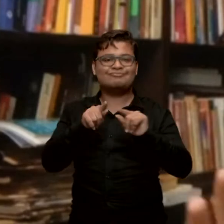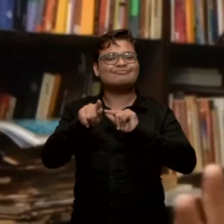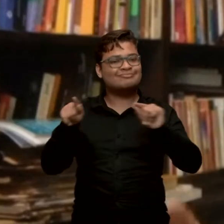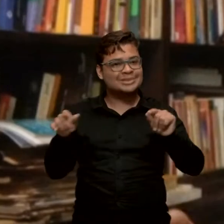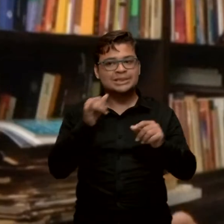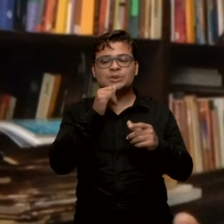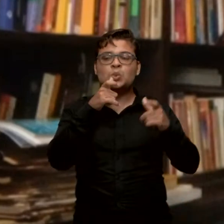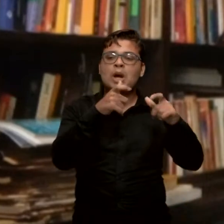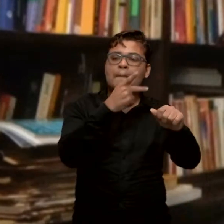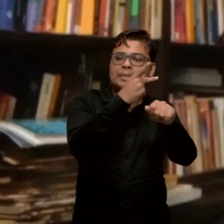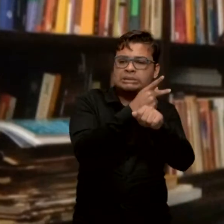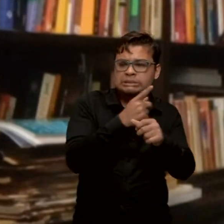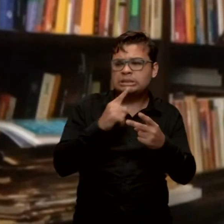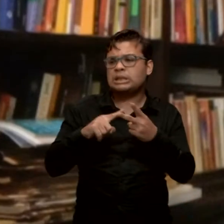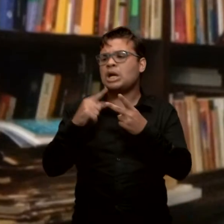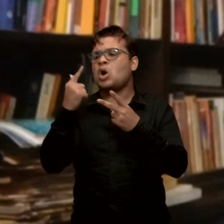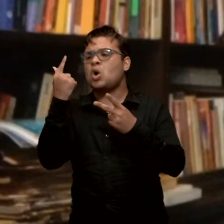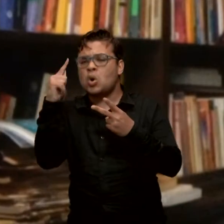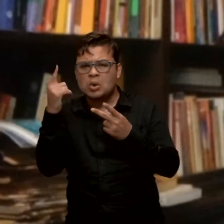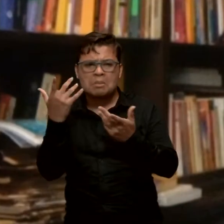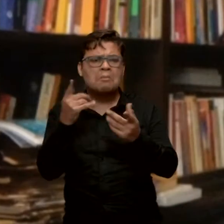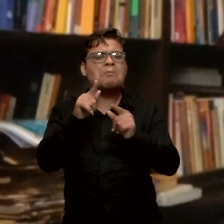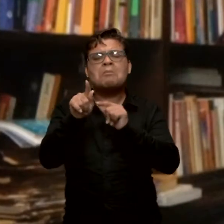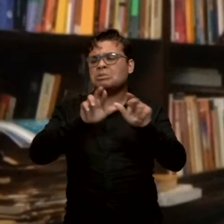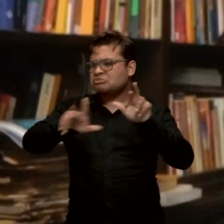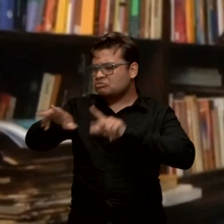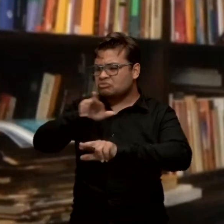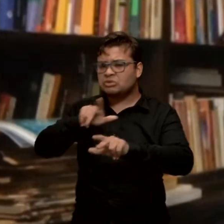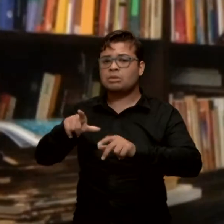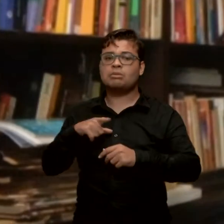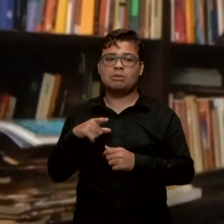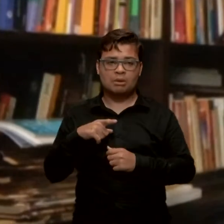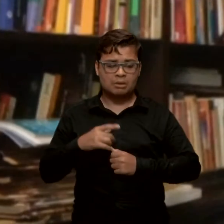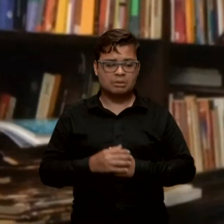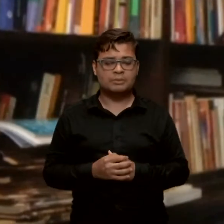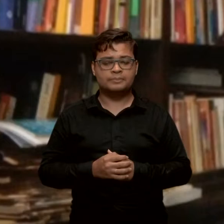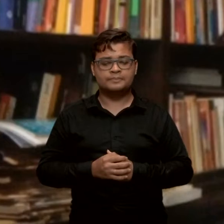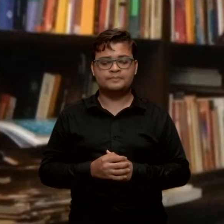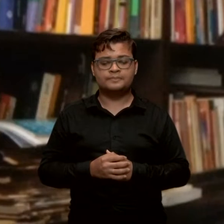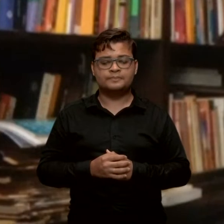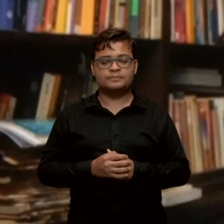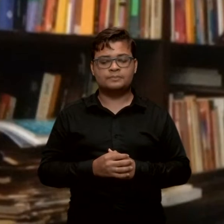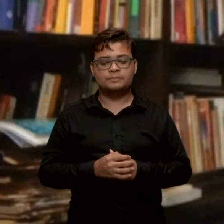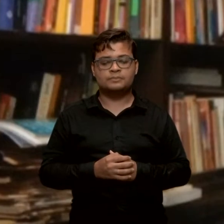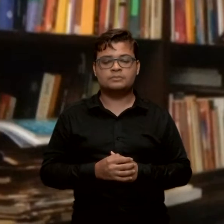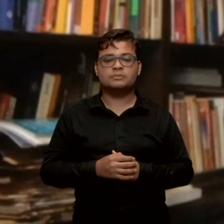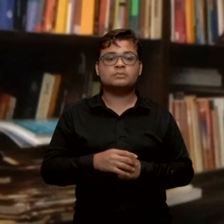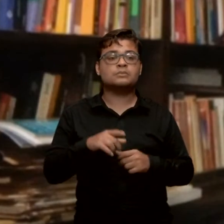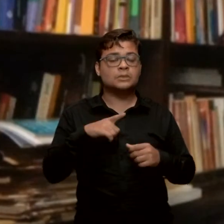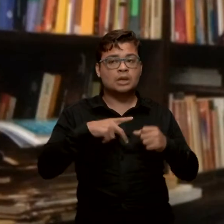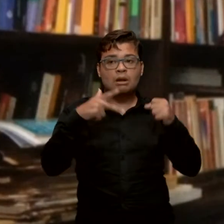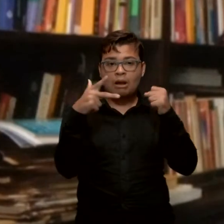da região também. Então essa coisa do estilo assim faz uma diferença. Então você tem o gangsta rap